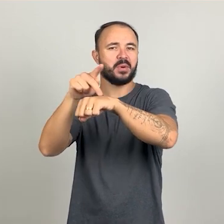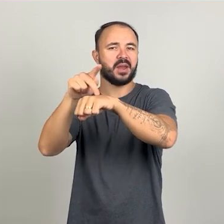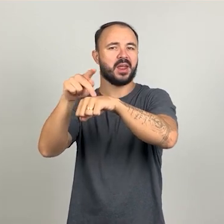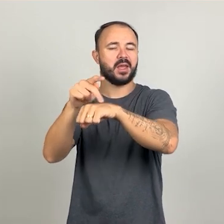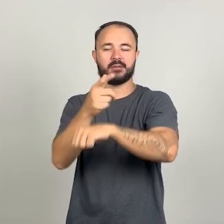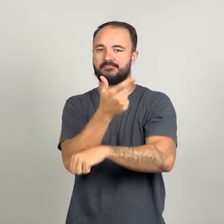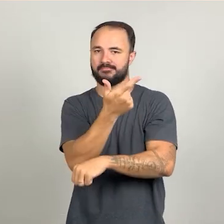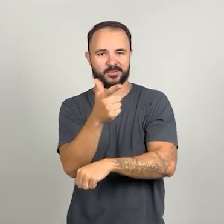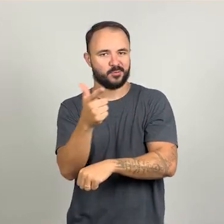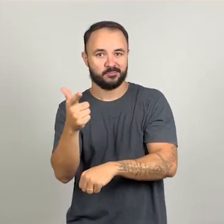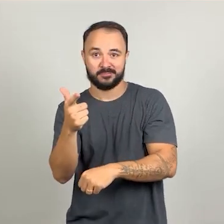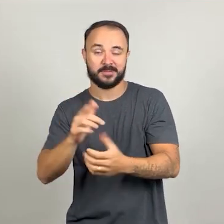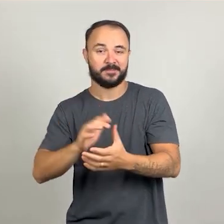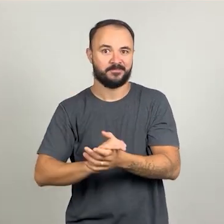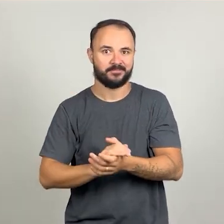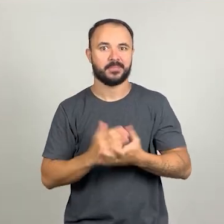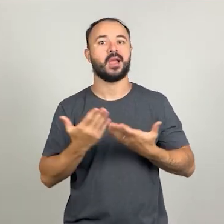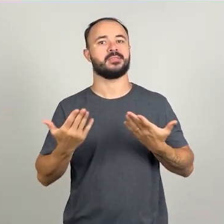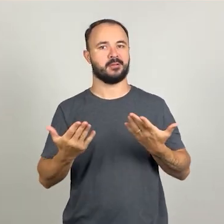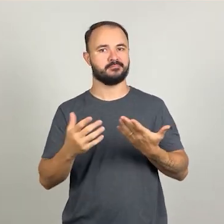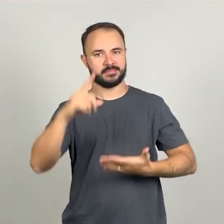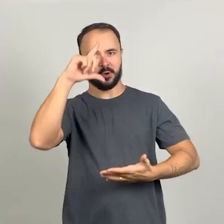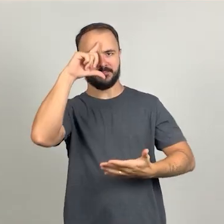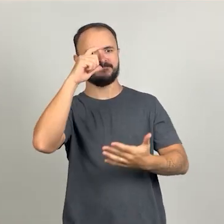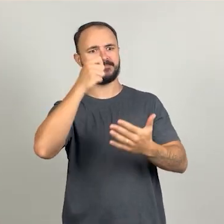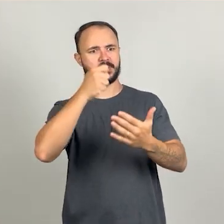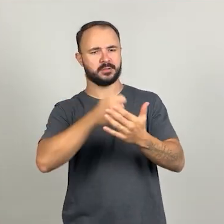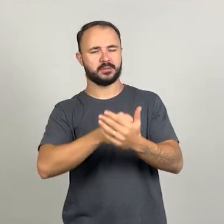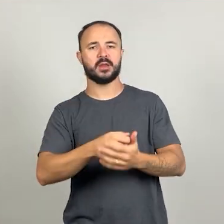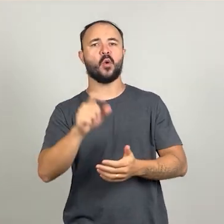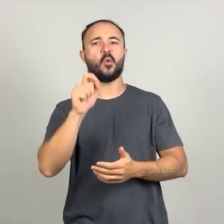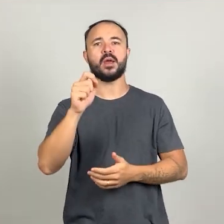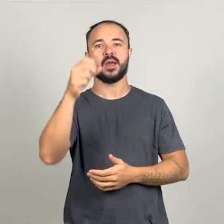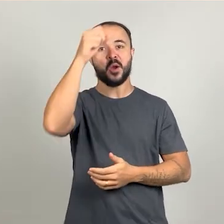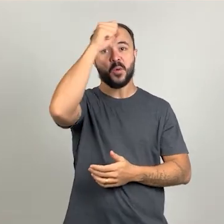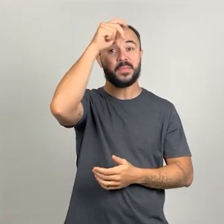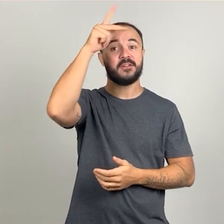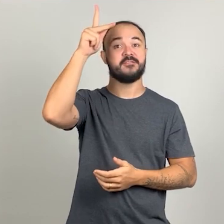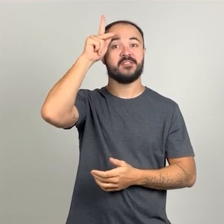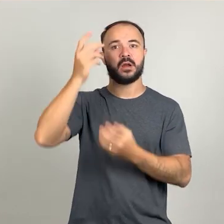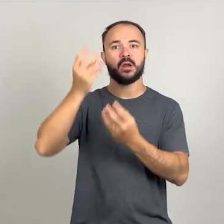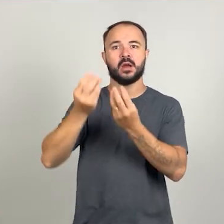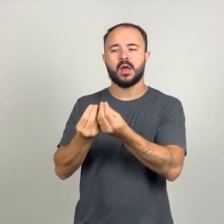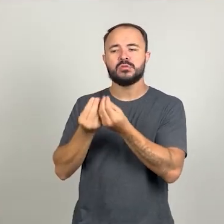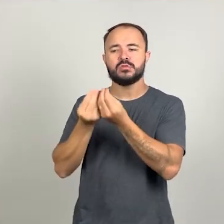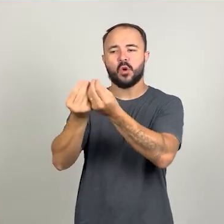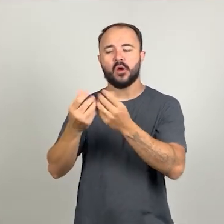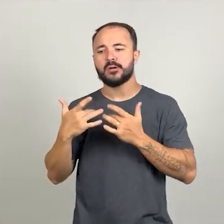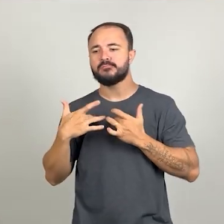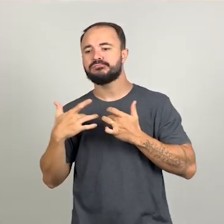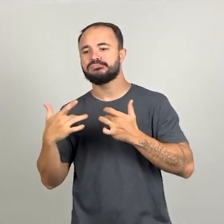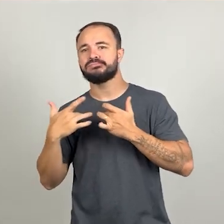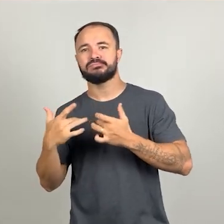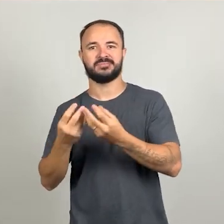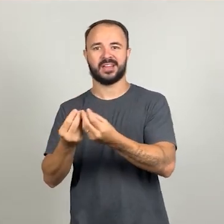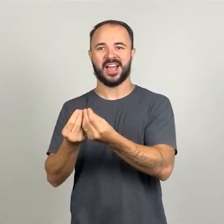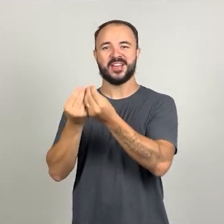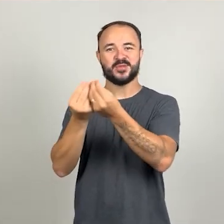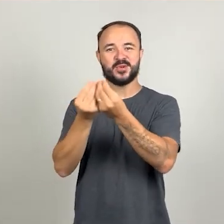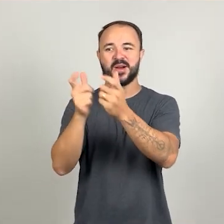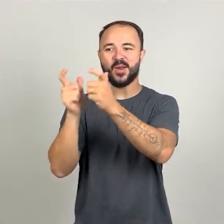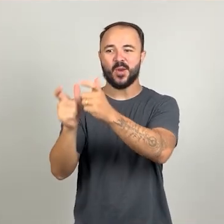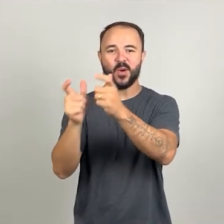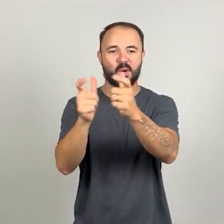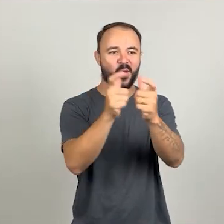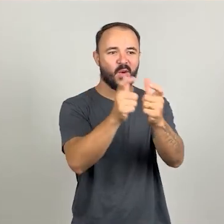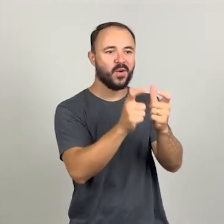né? E aí, o prefeito da época, ele começou a doar vários terrenos no bairro